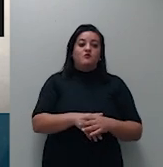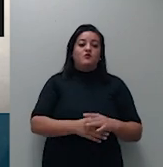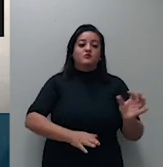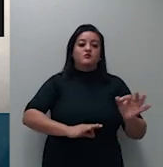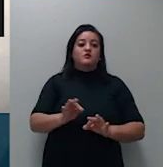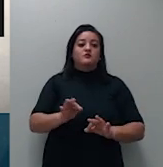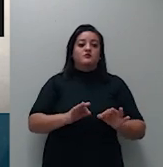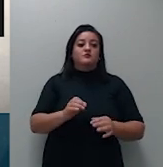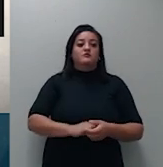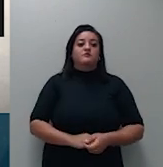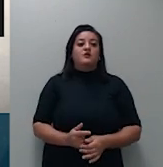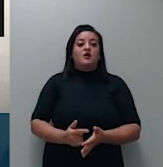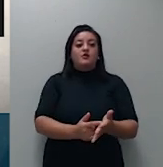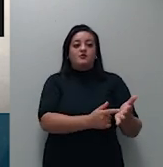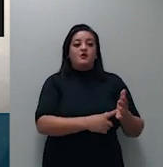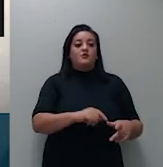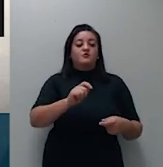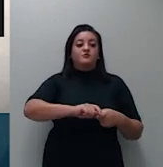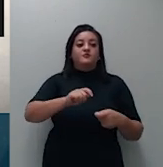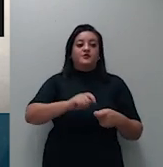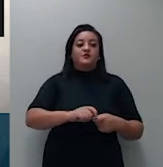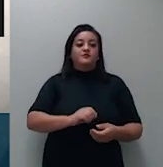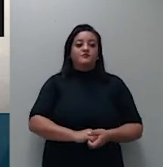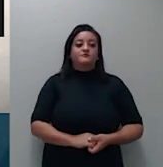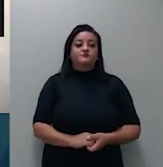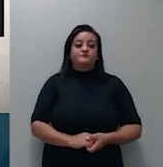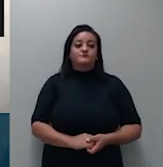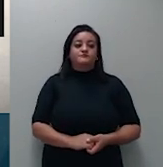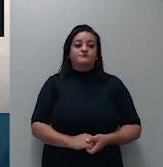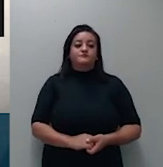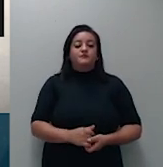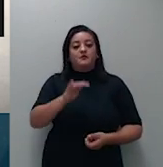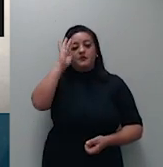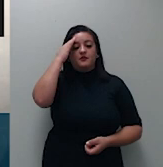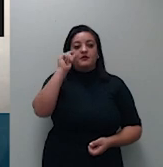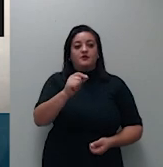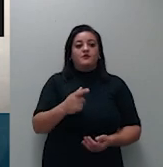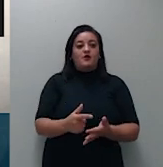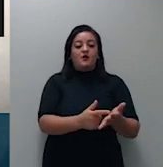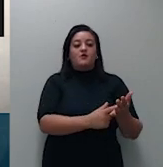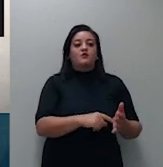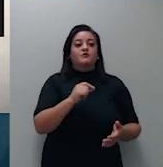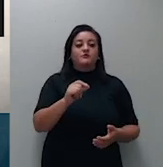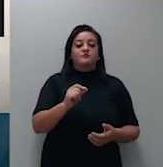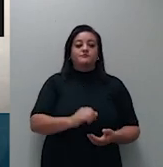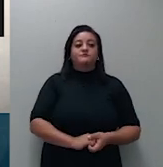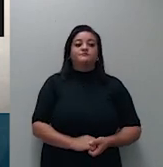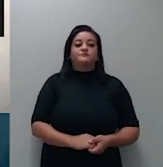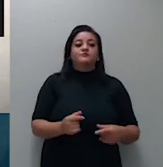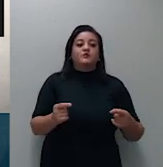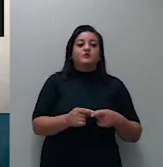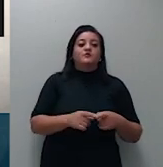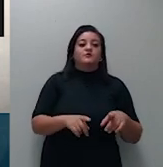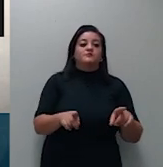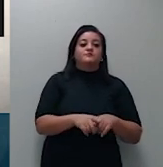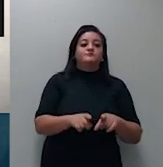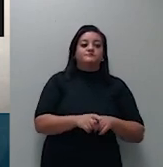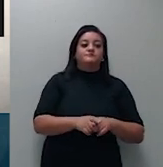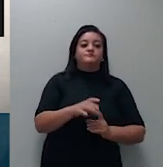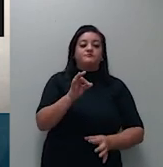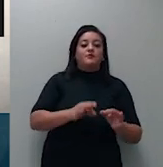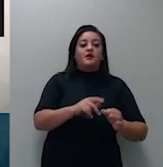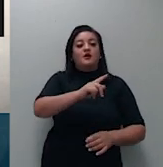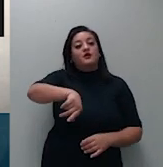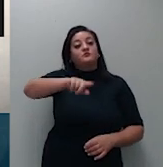voto condutor do acórdão recorrido entendeu acórdão recorrido que a pretensão